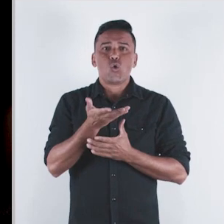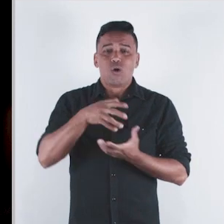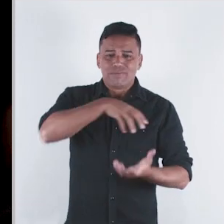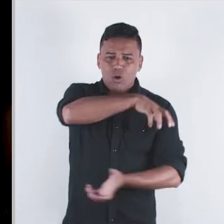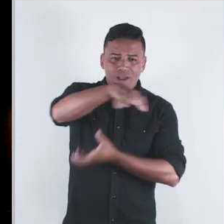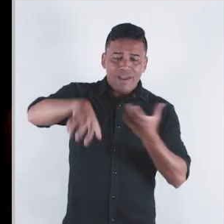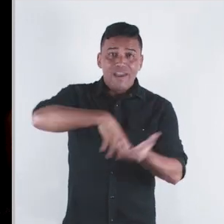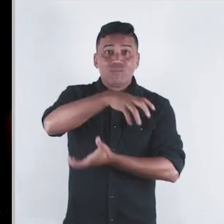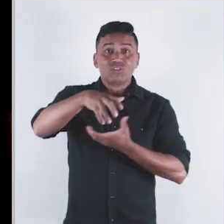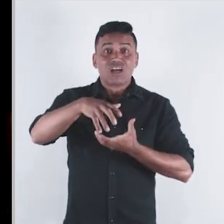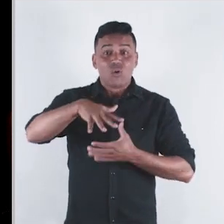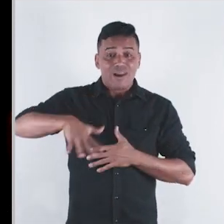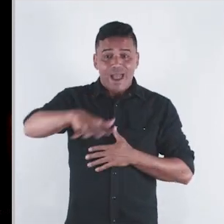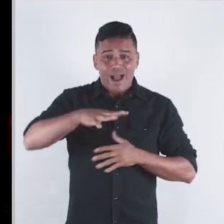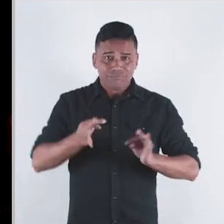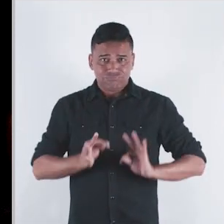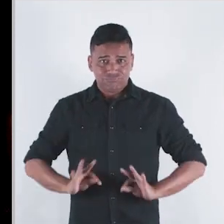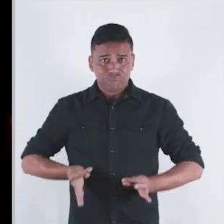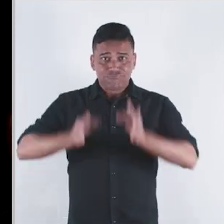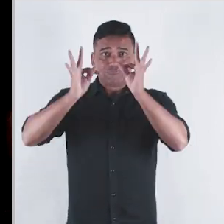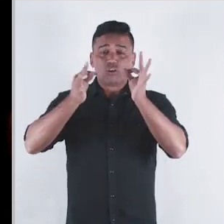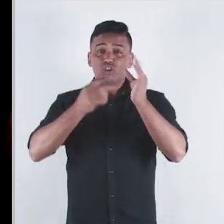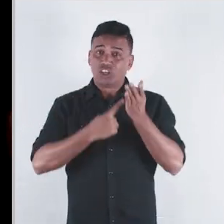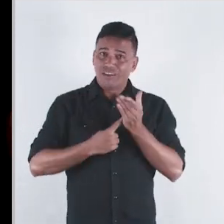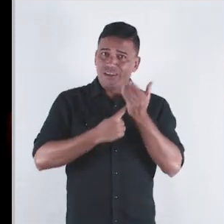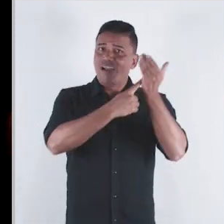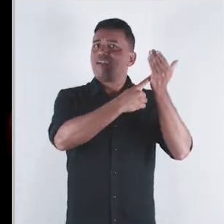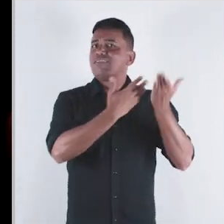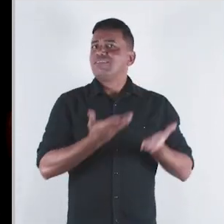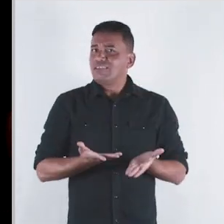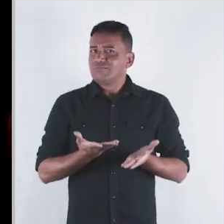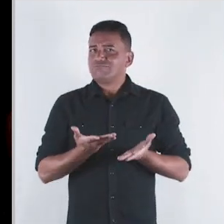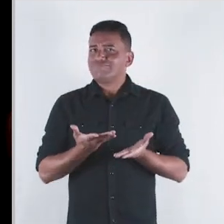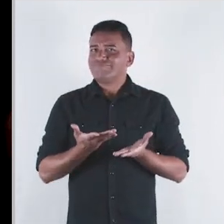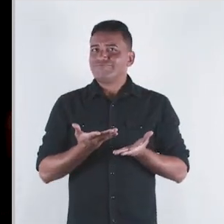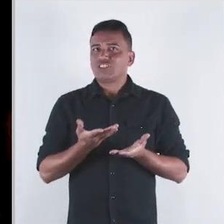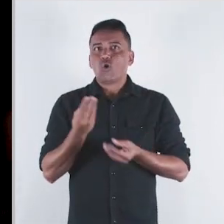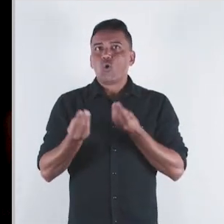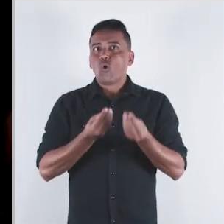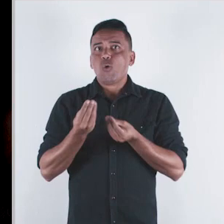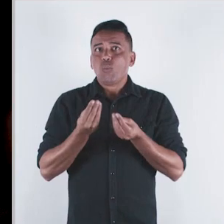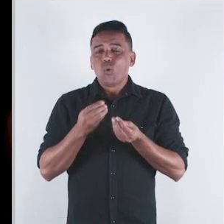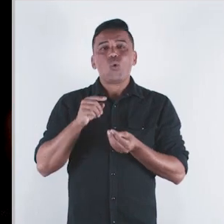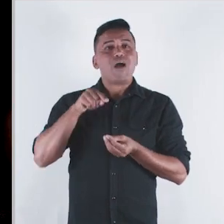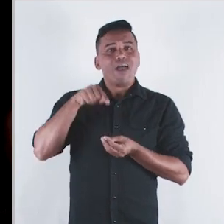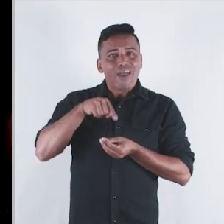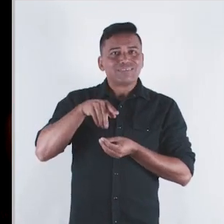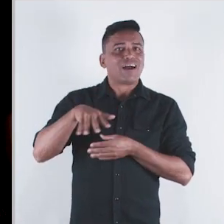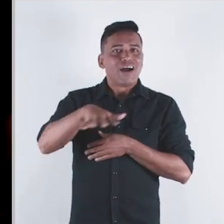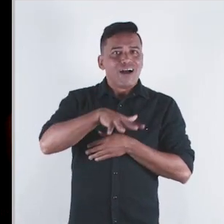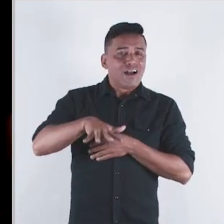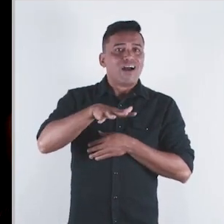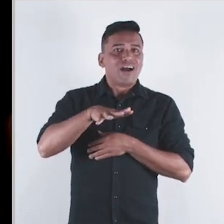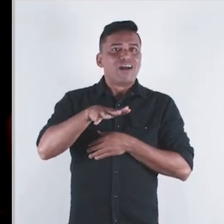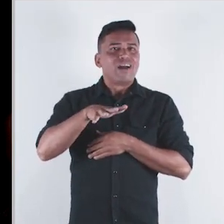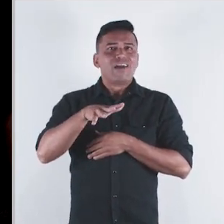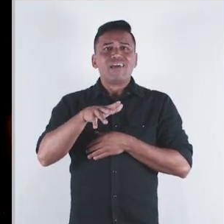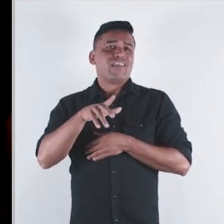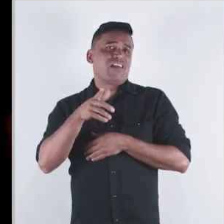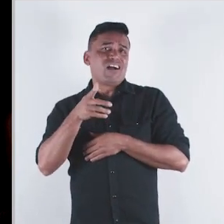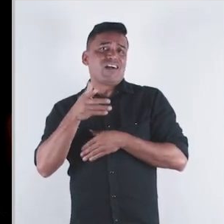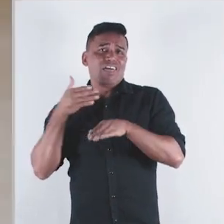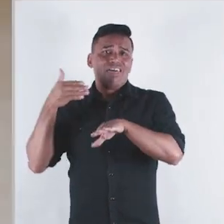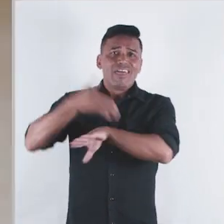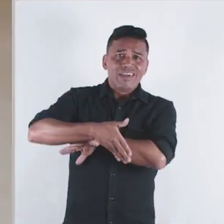revolução tecnológica, revolução dos suportes, né? E como isso, de alguma maneira, impacta na